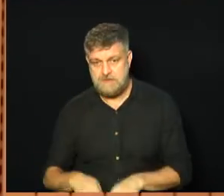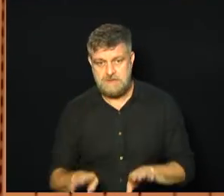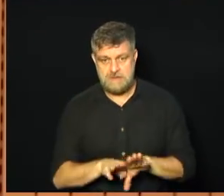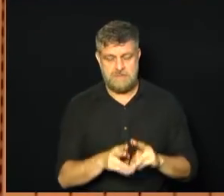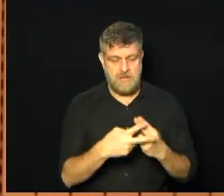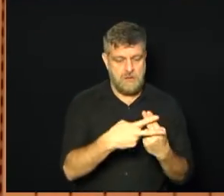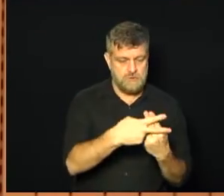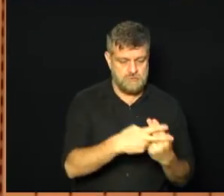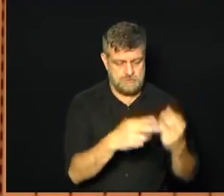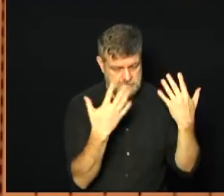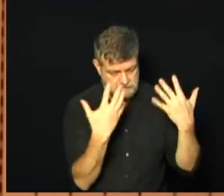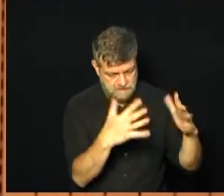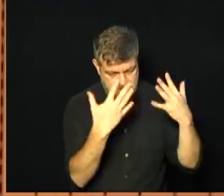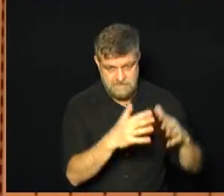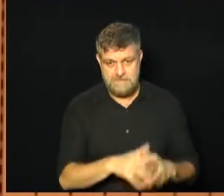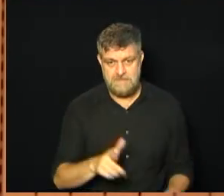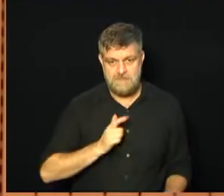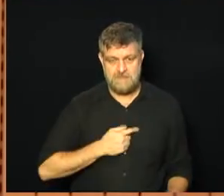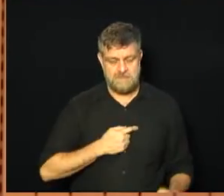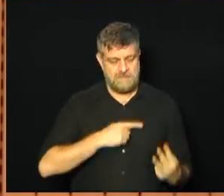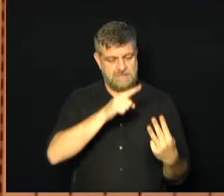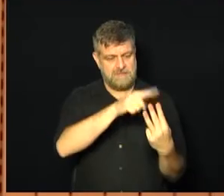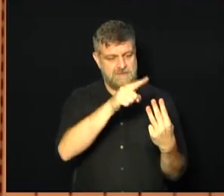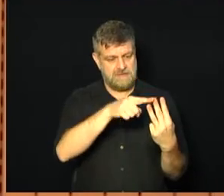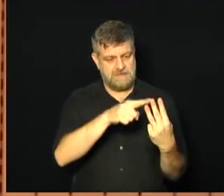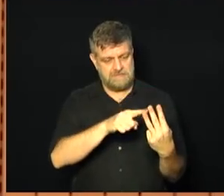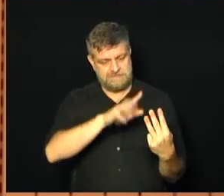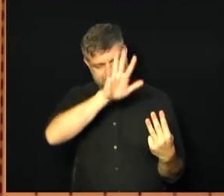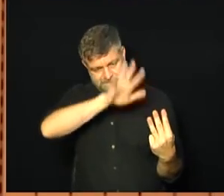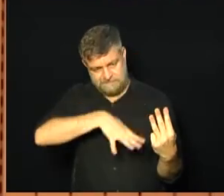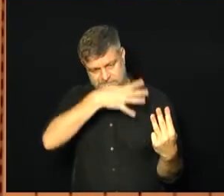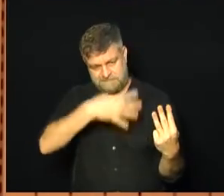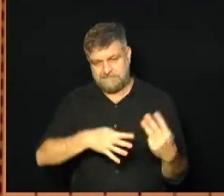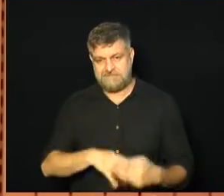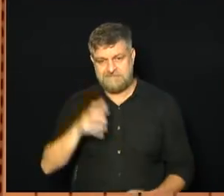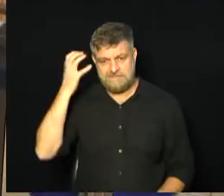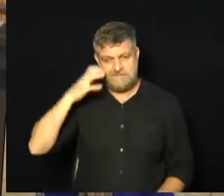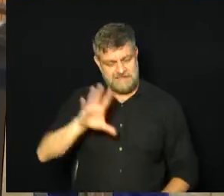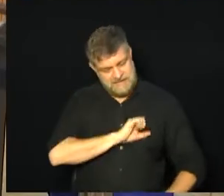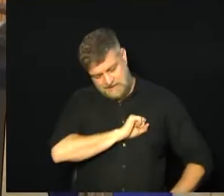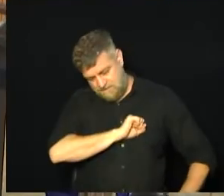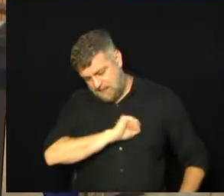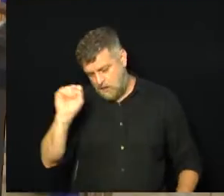de Saúde, viva Elizabeth, Alberto, Rubinho. Valeu, Guida.